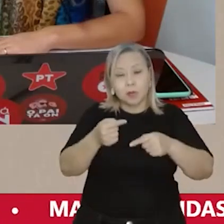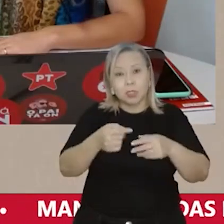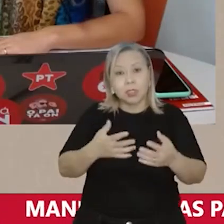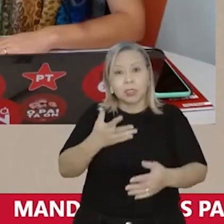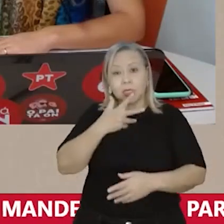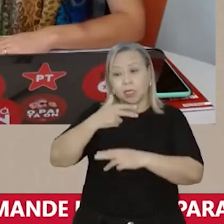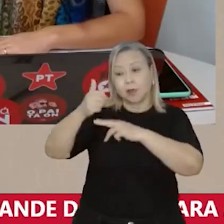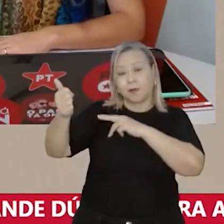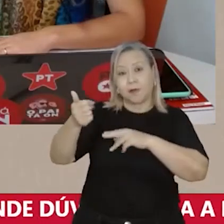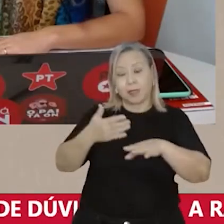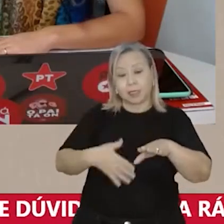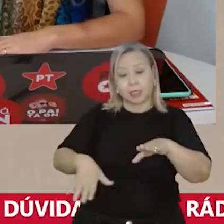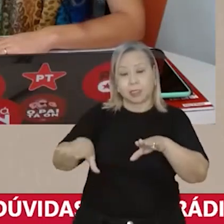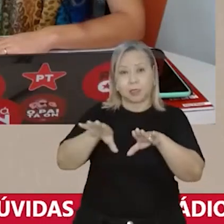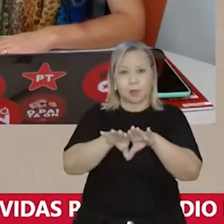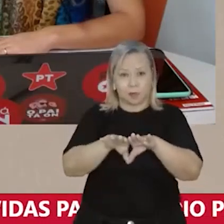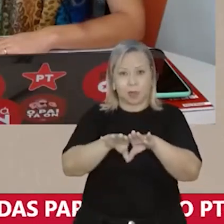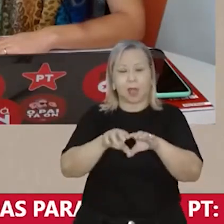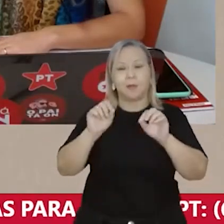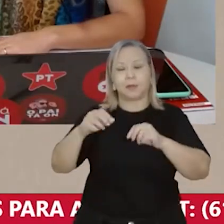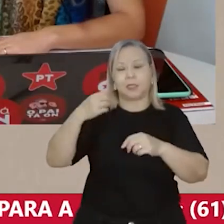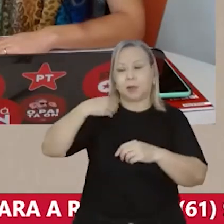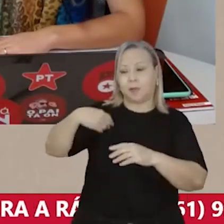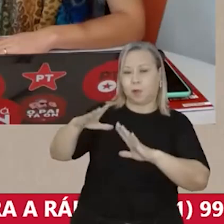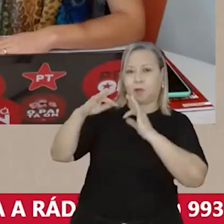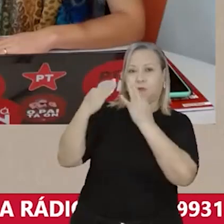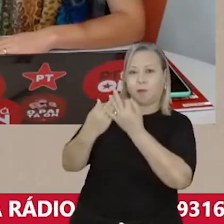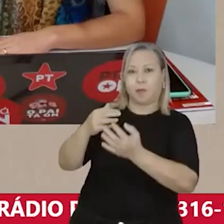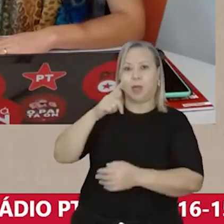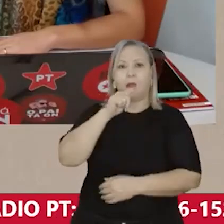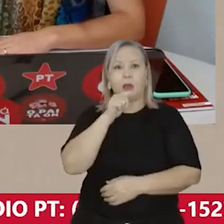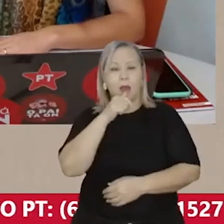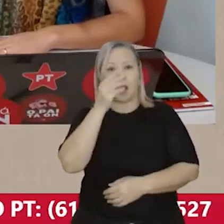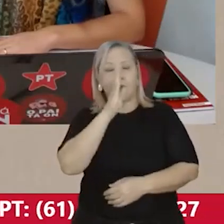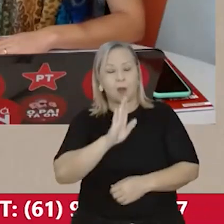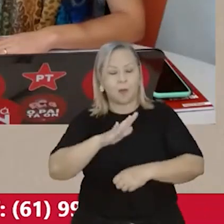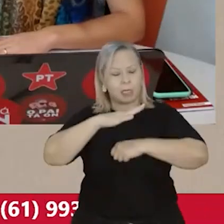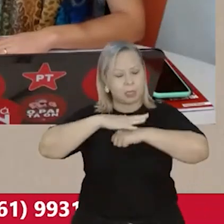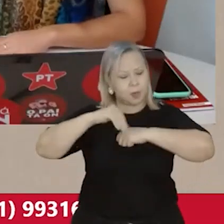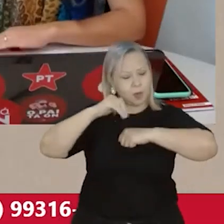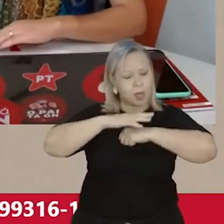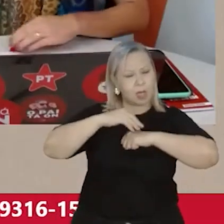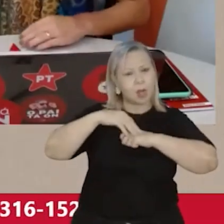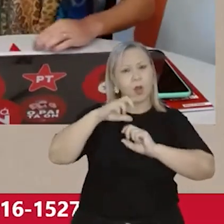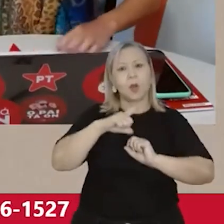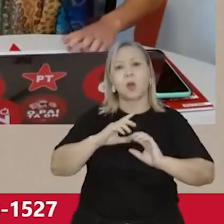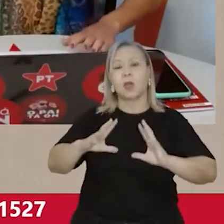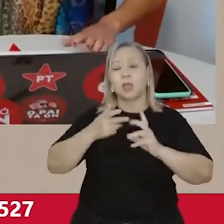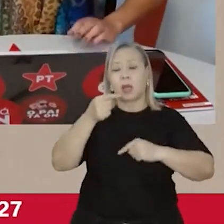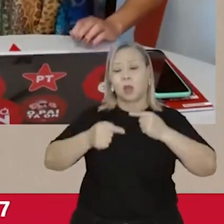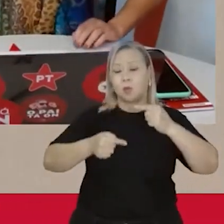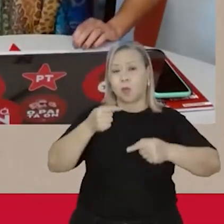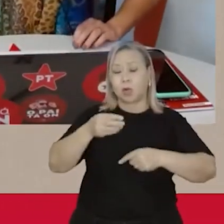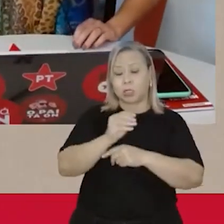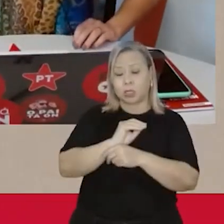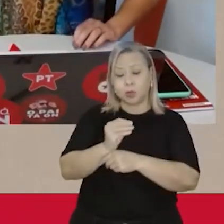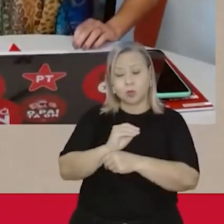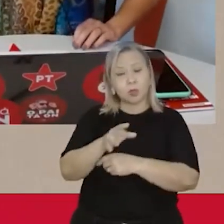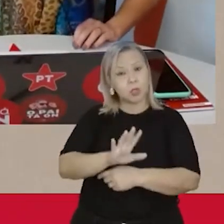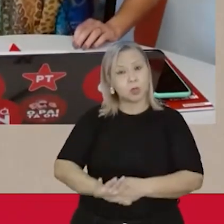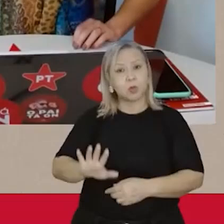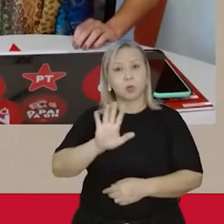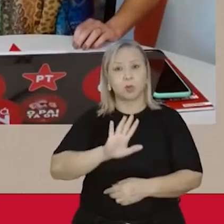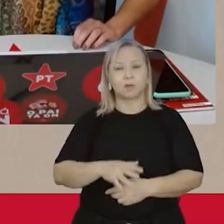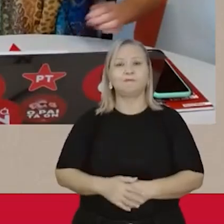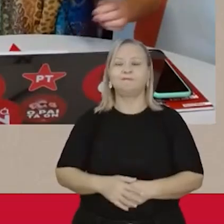tem que ser Bolsa Família, tem que ter água, tem que ter Brasil Carinhoso, tem que ter política de cuidados. Então,